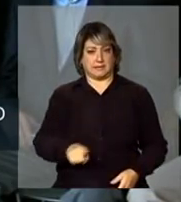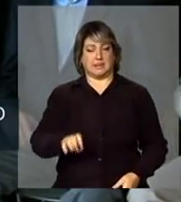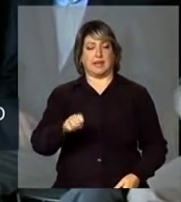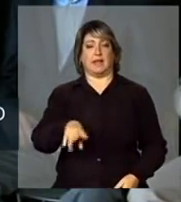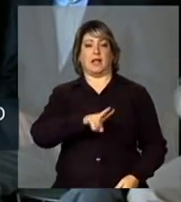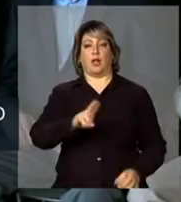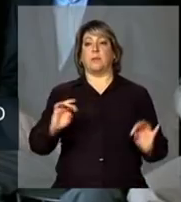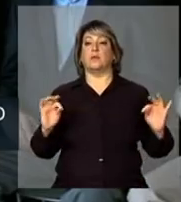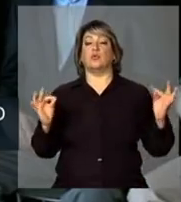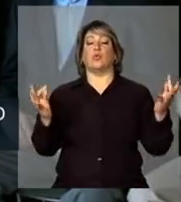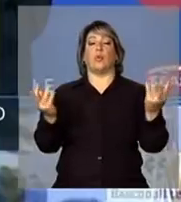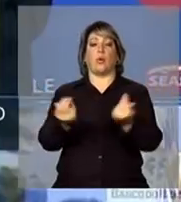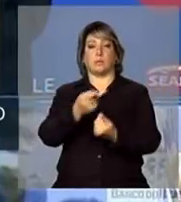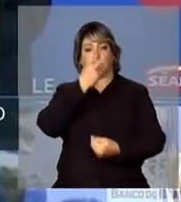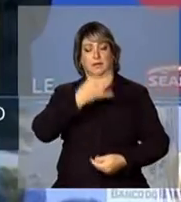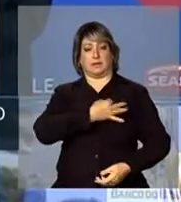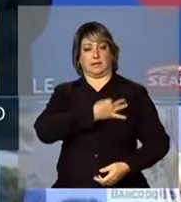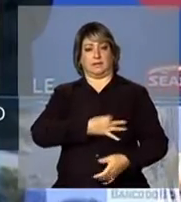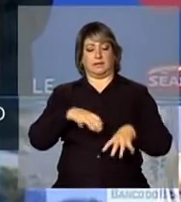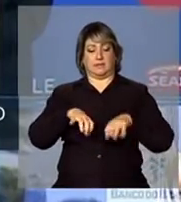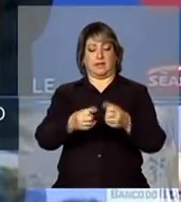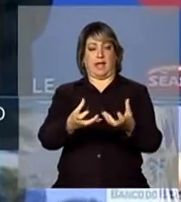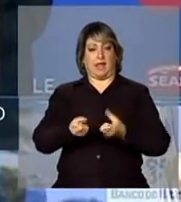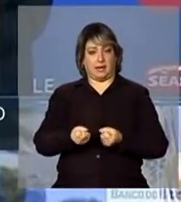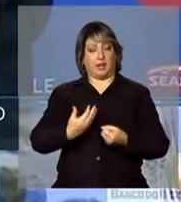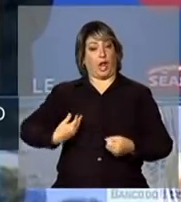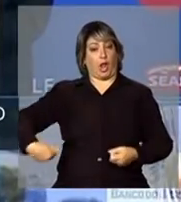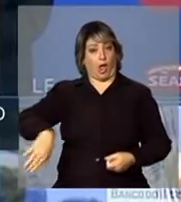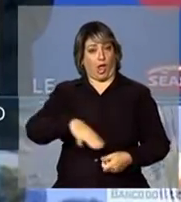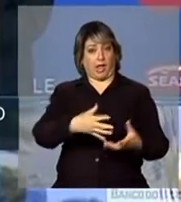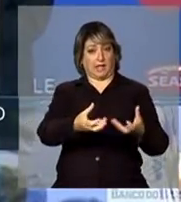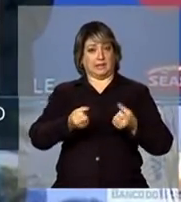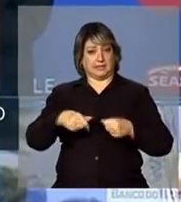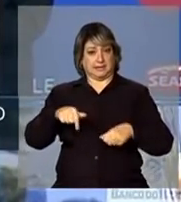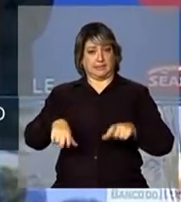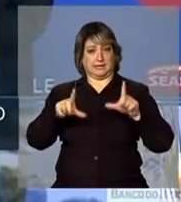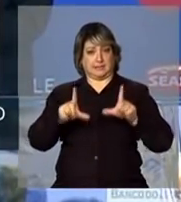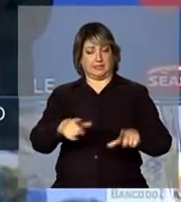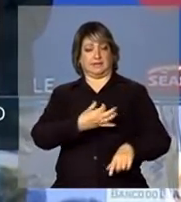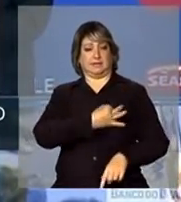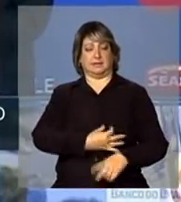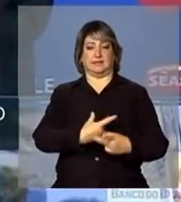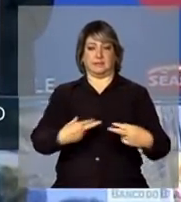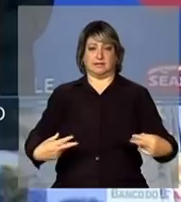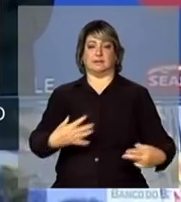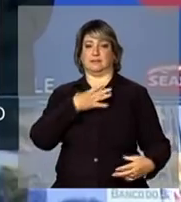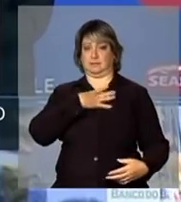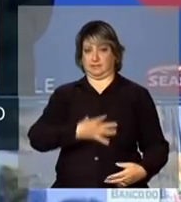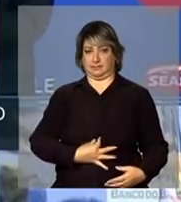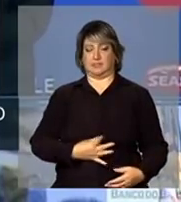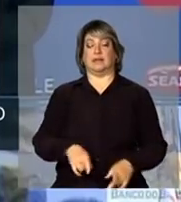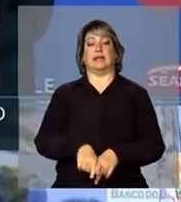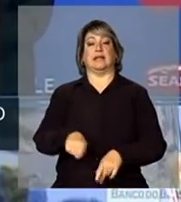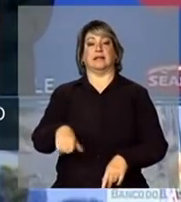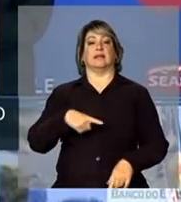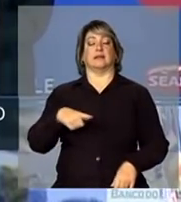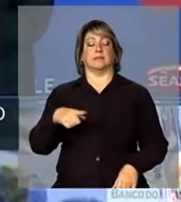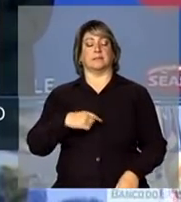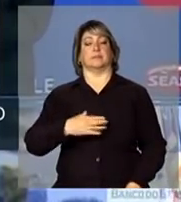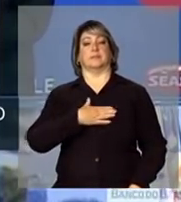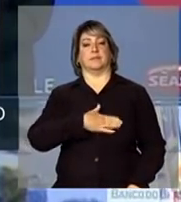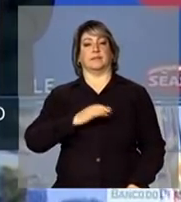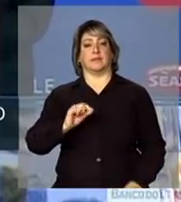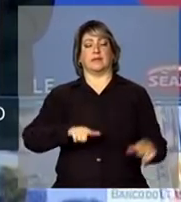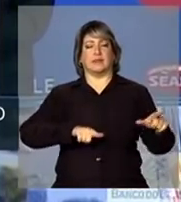nome de todos os homenageados. Nós estamos percorrendo o caminho da agricultura